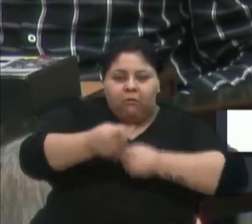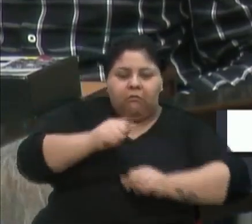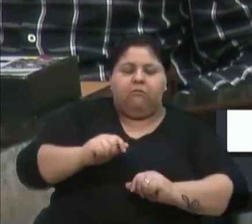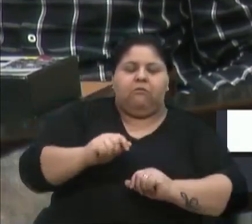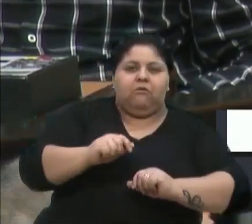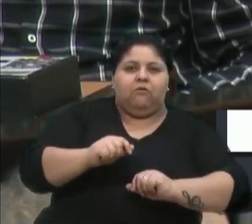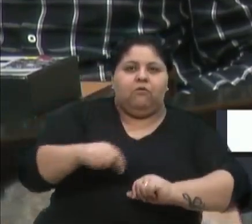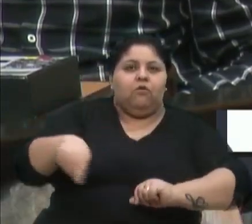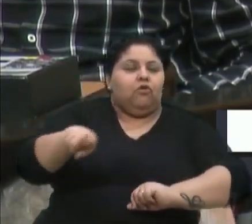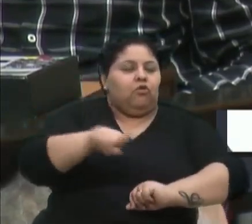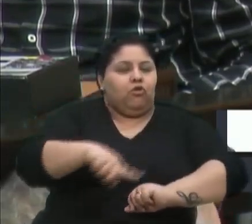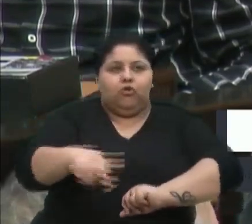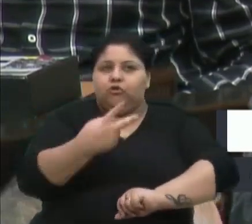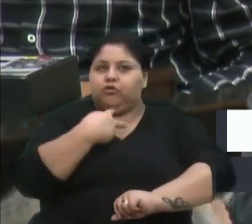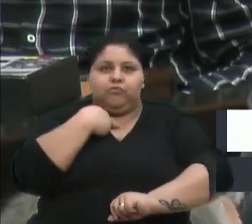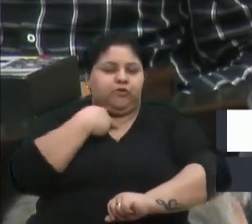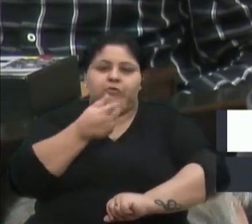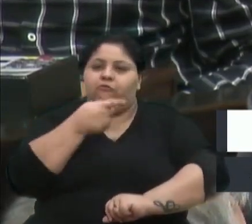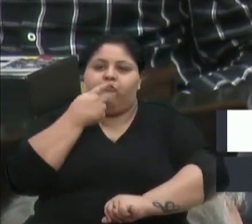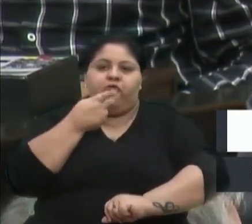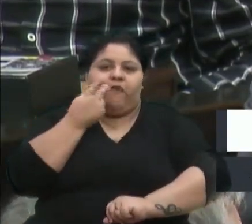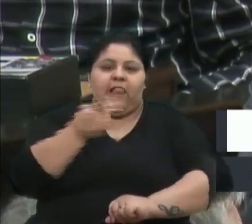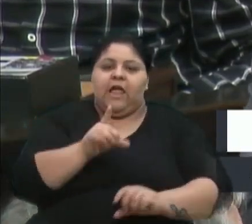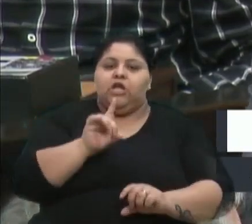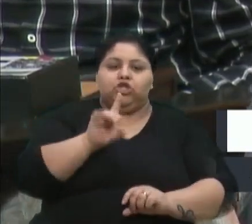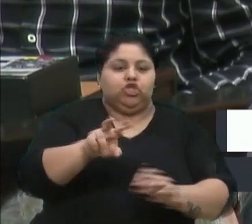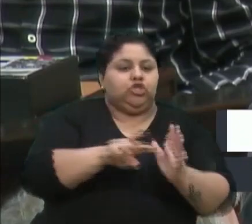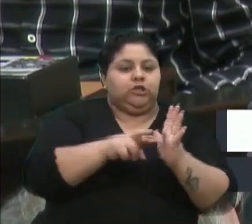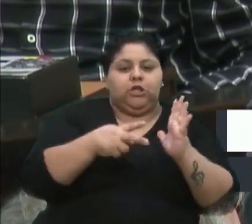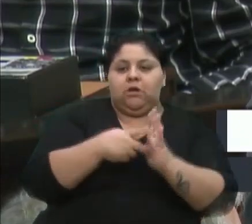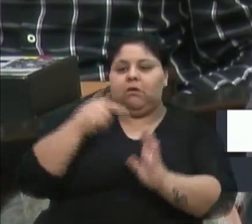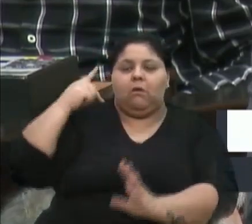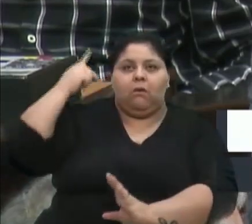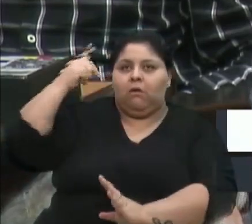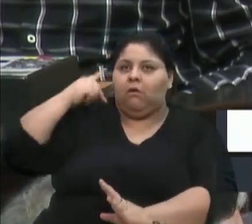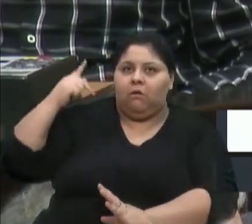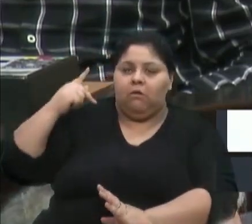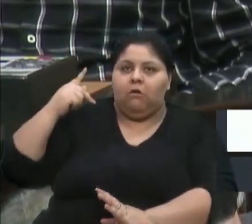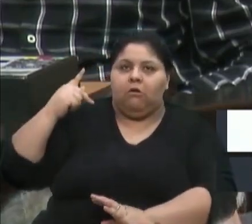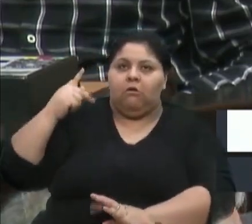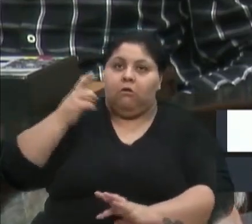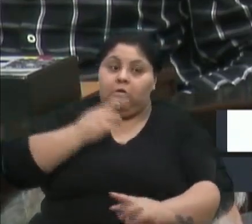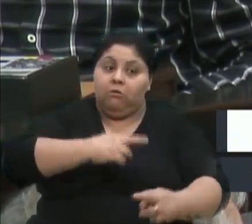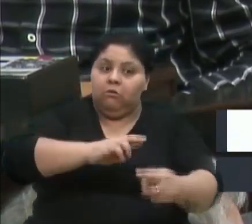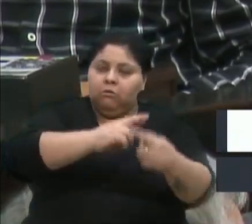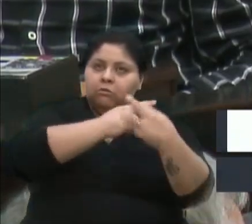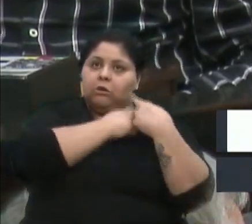LDO como palanque político responsabilidade pública